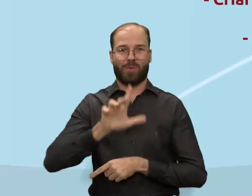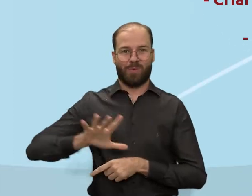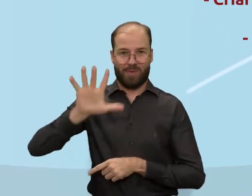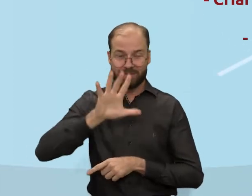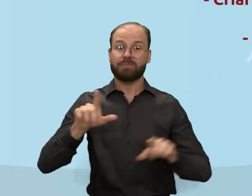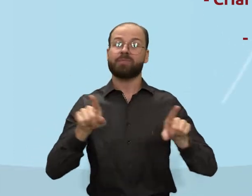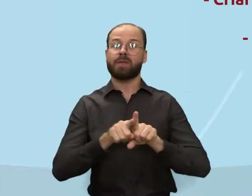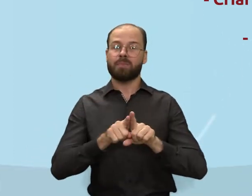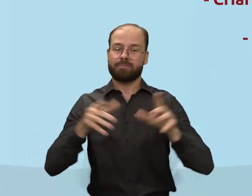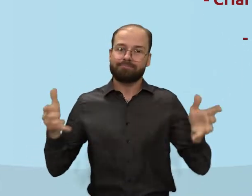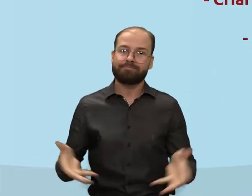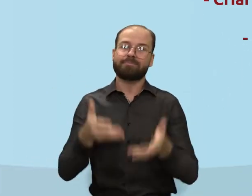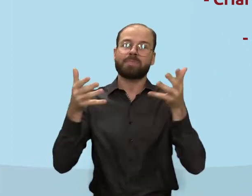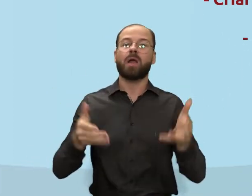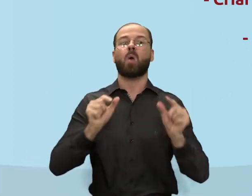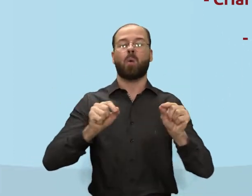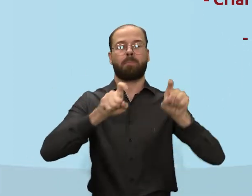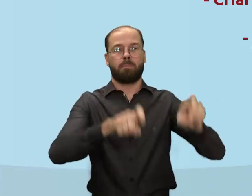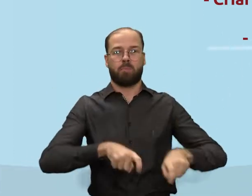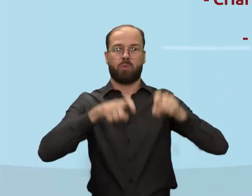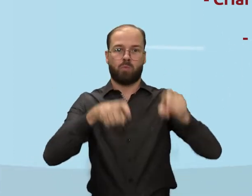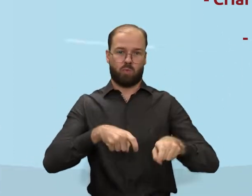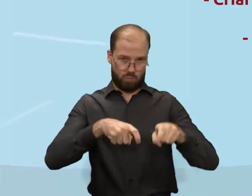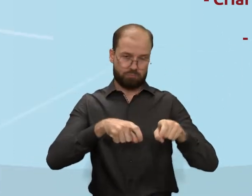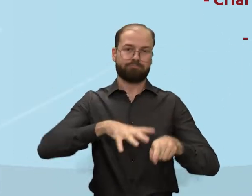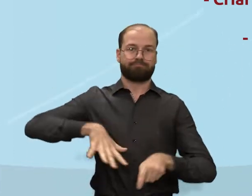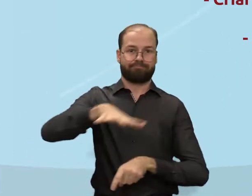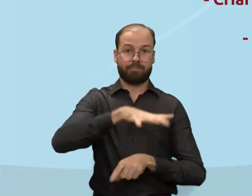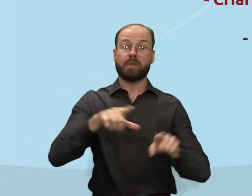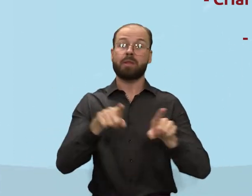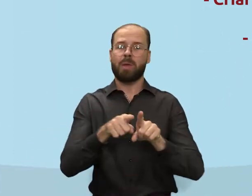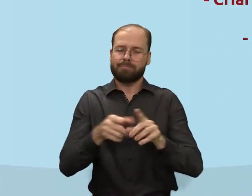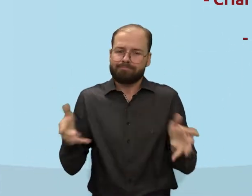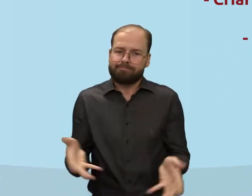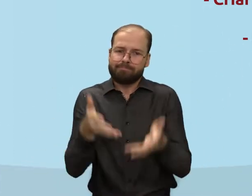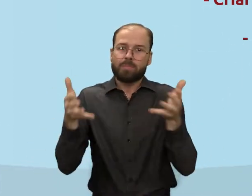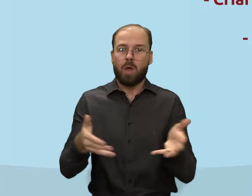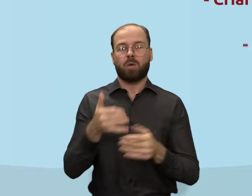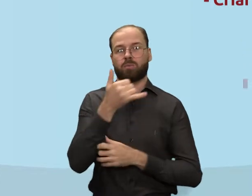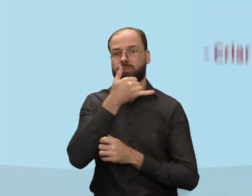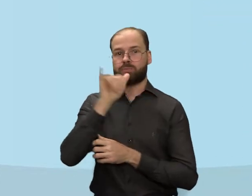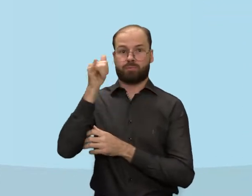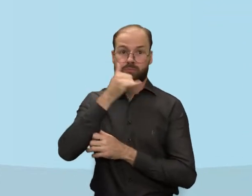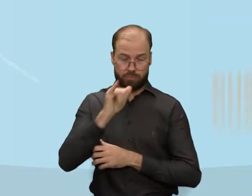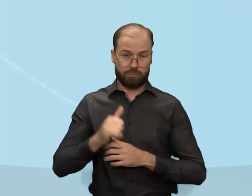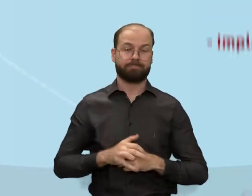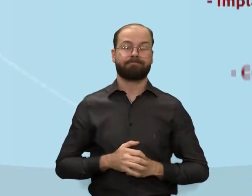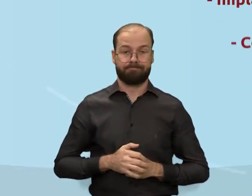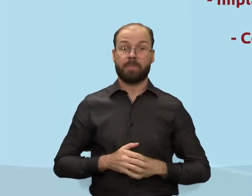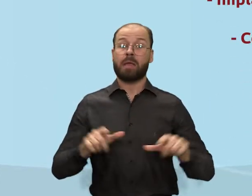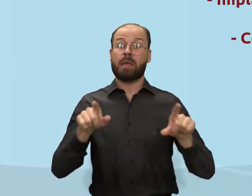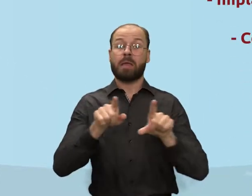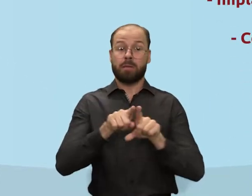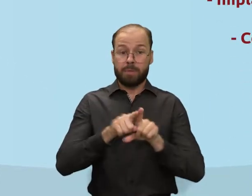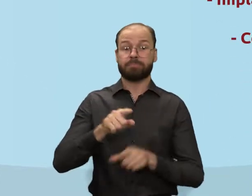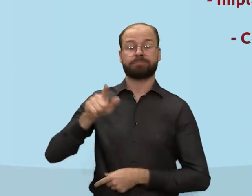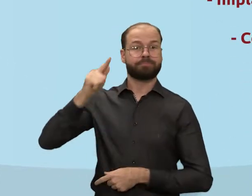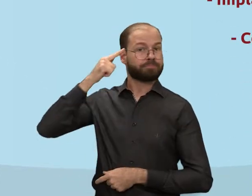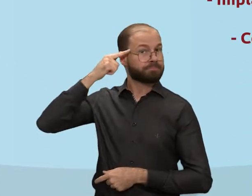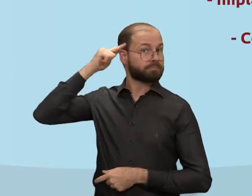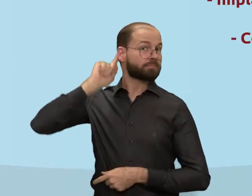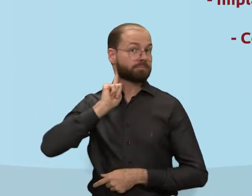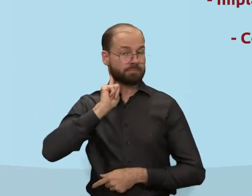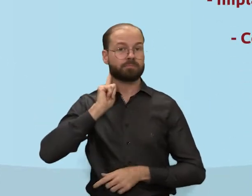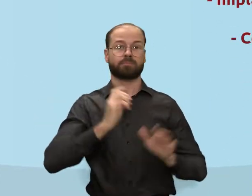certificação ambiental para empreendedores rurais e incentivar a autogeração de energia. Gustavo Mendanha, do